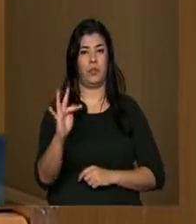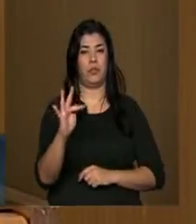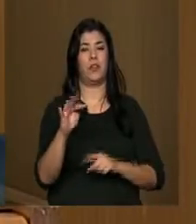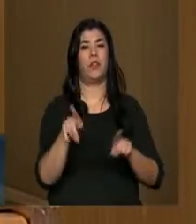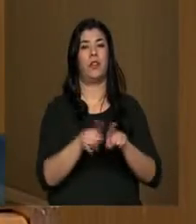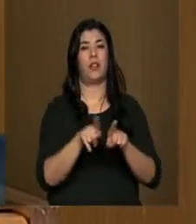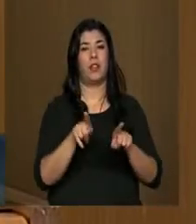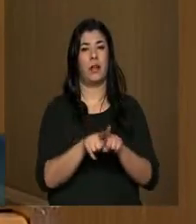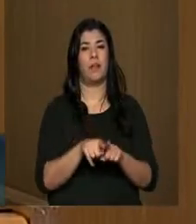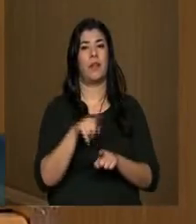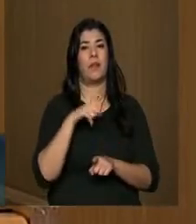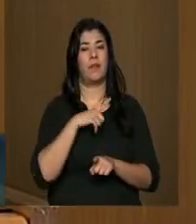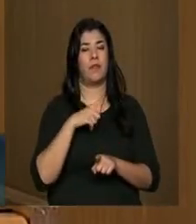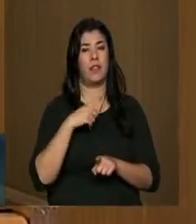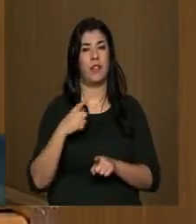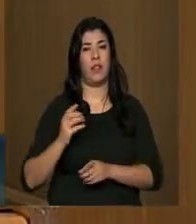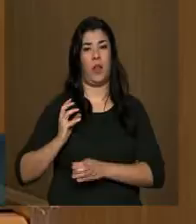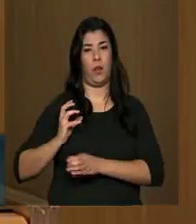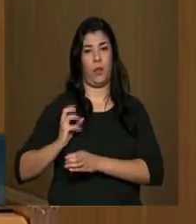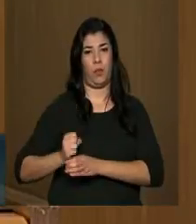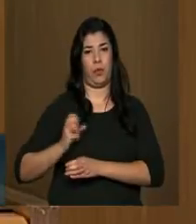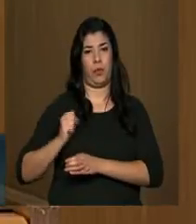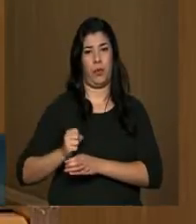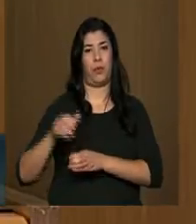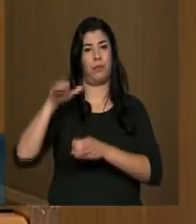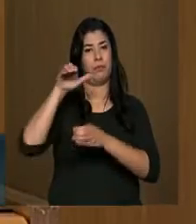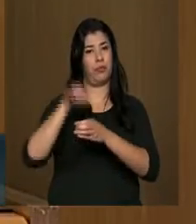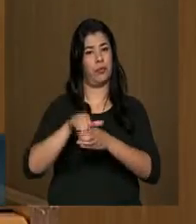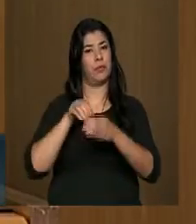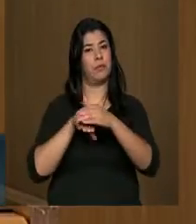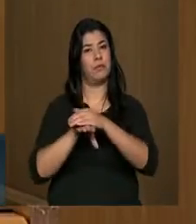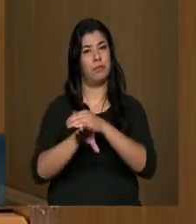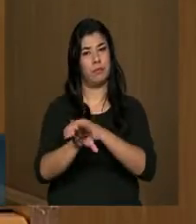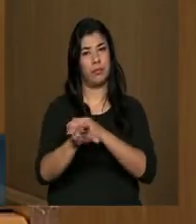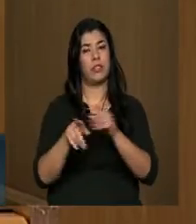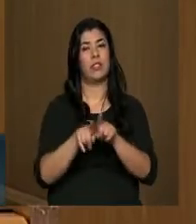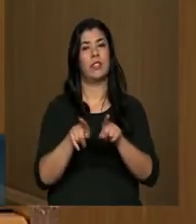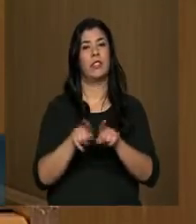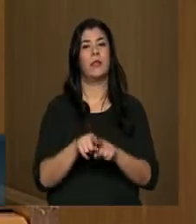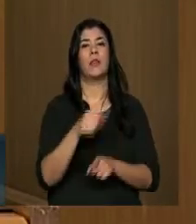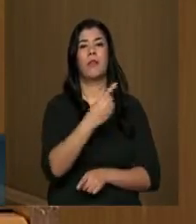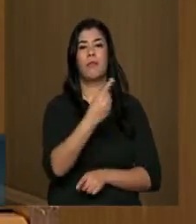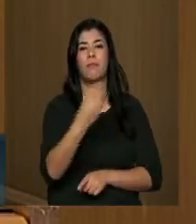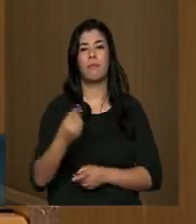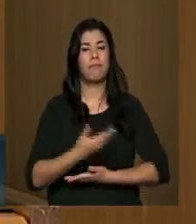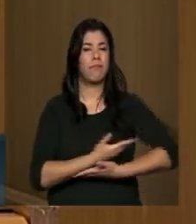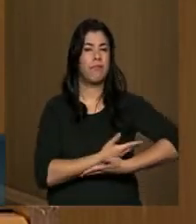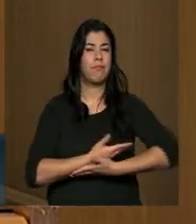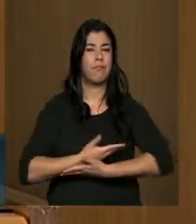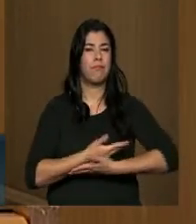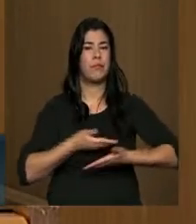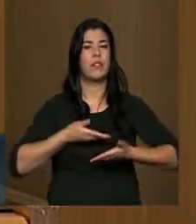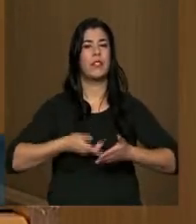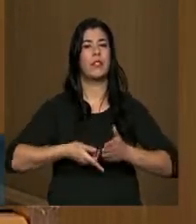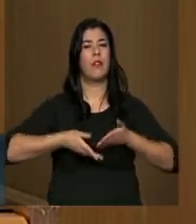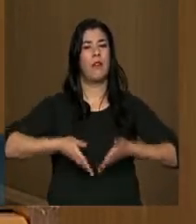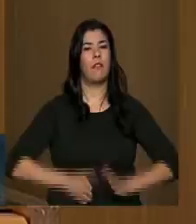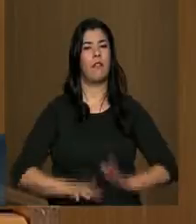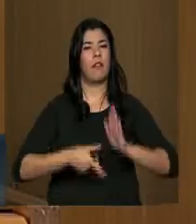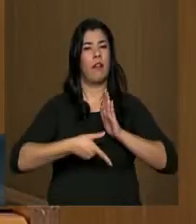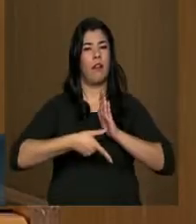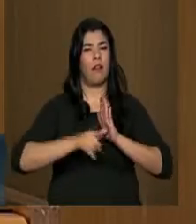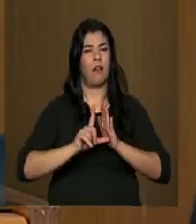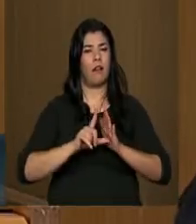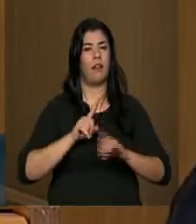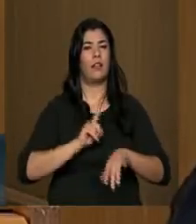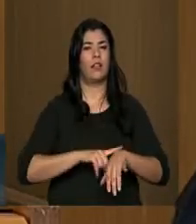possa ter o direito que cada prematurinho do Brasil, na impossibilidade de contar com todo o leite